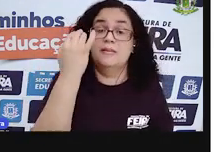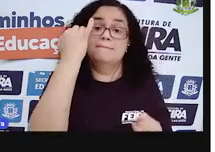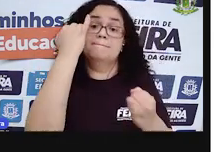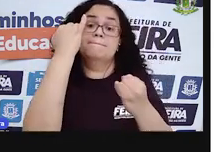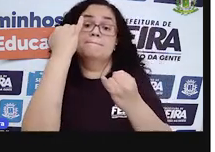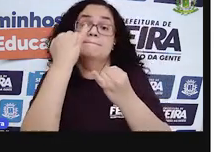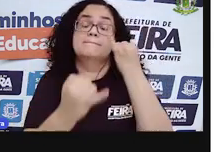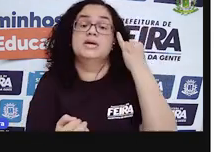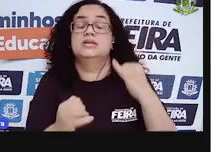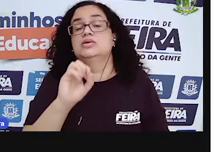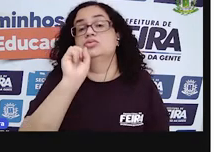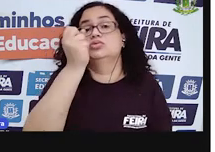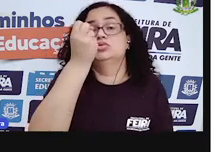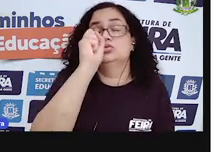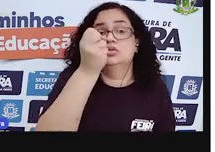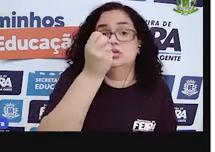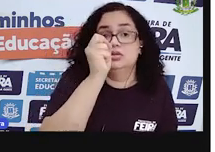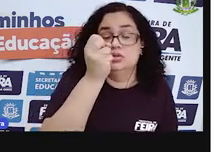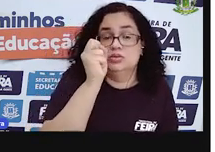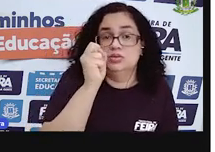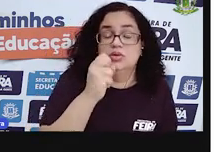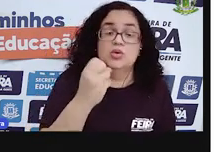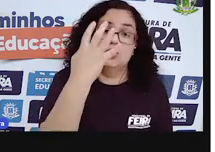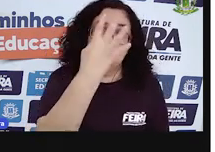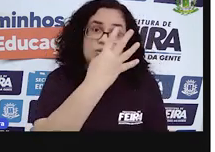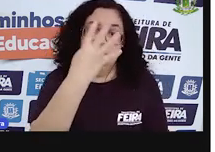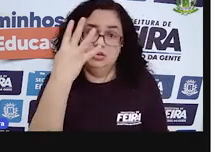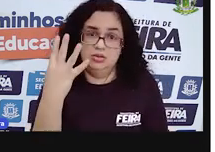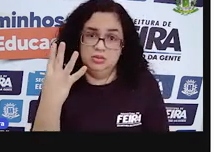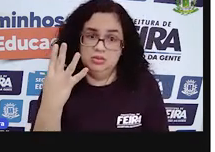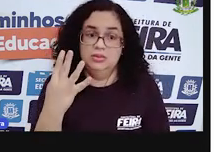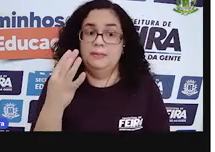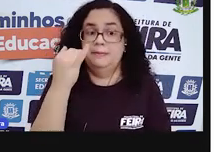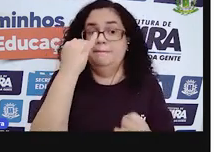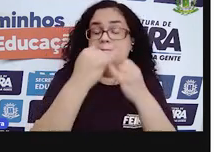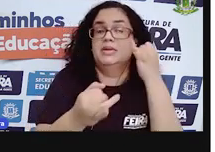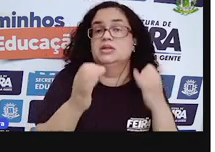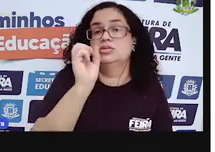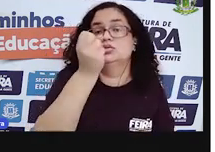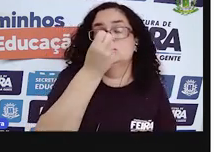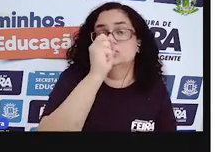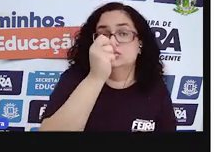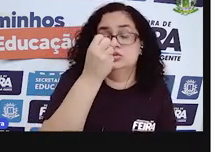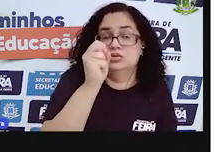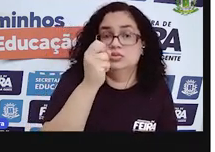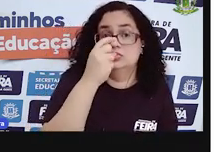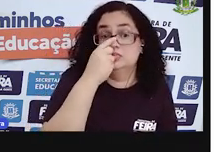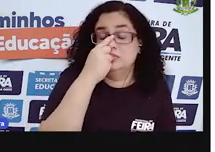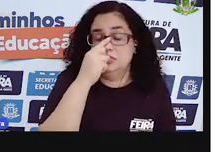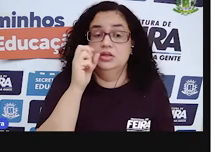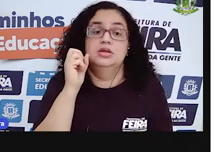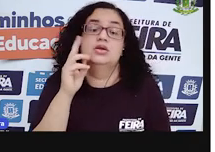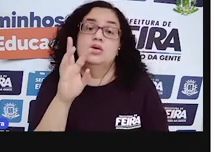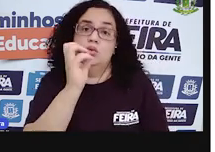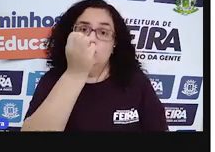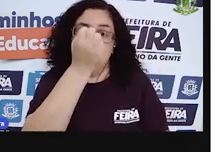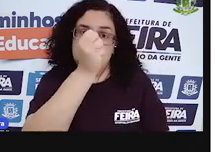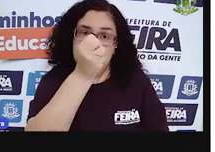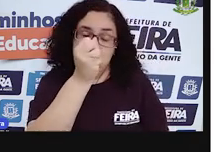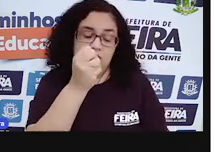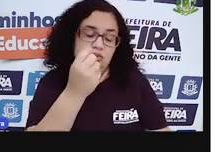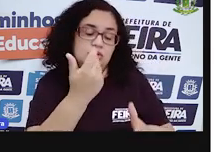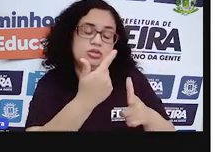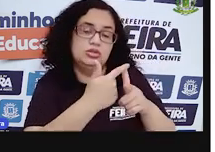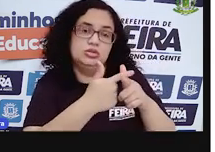é a metade de 88/44 é metade de 88 Se você pegar